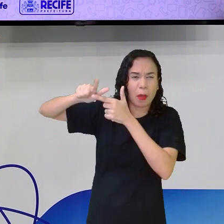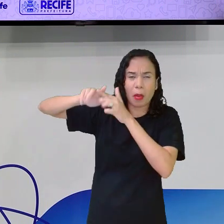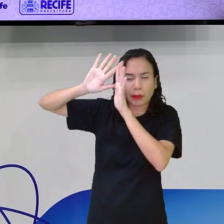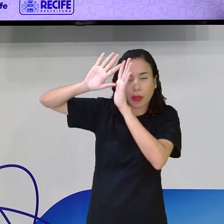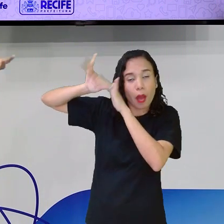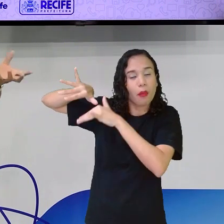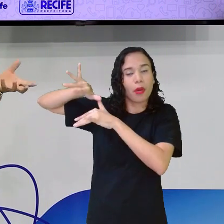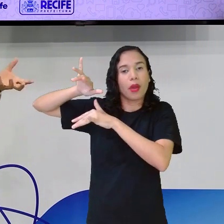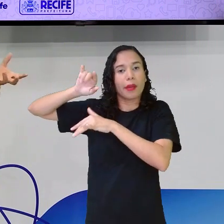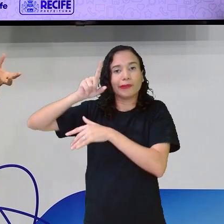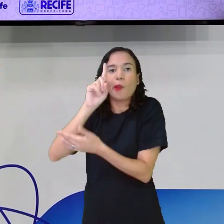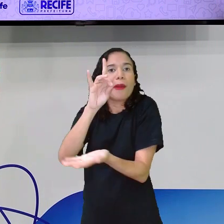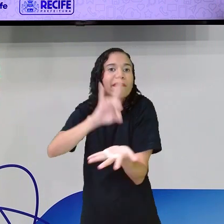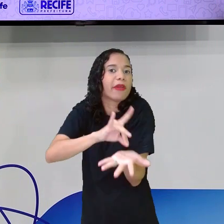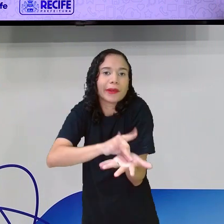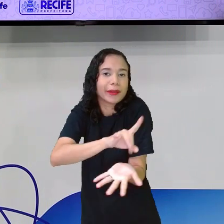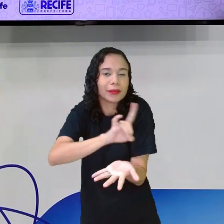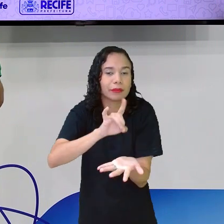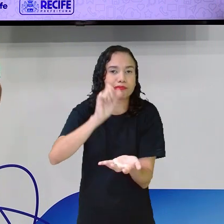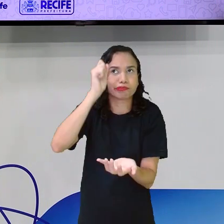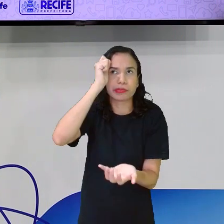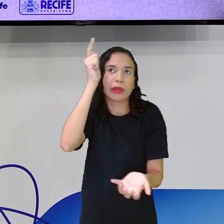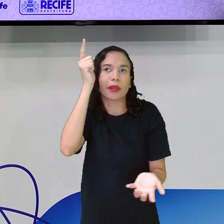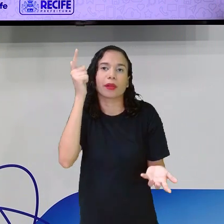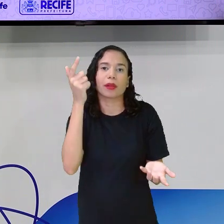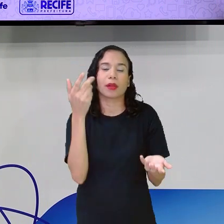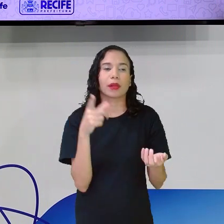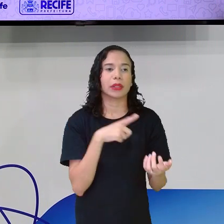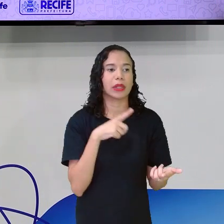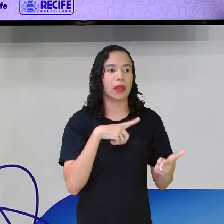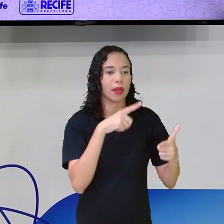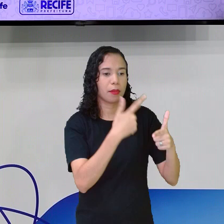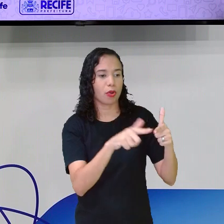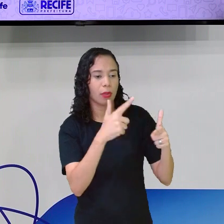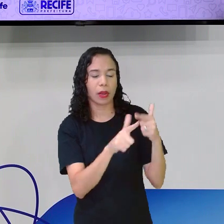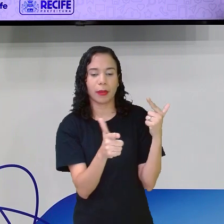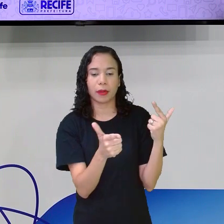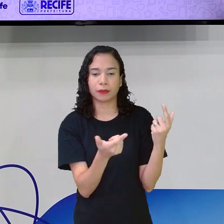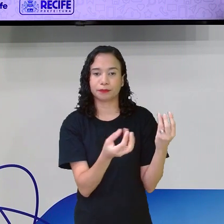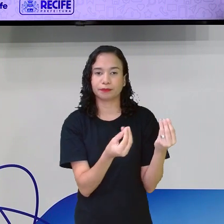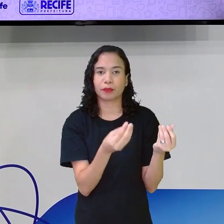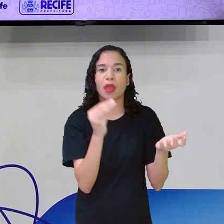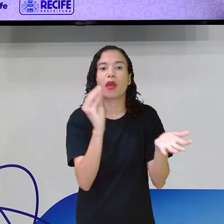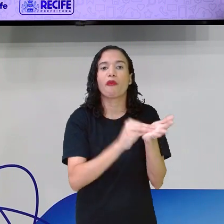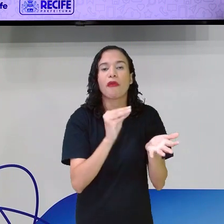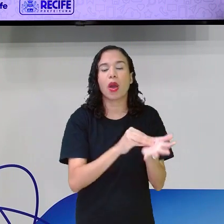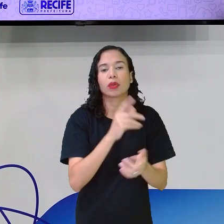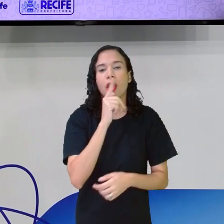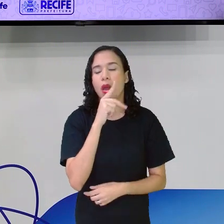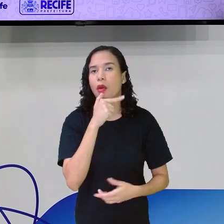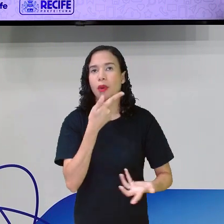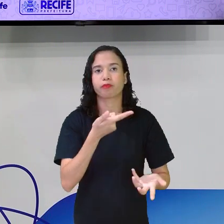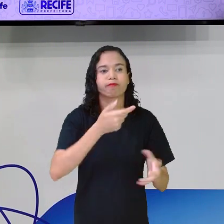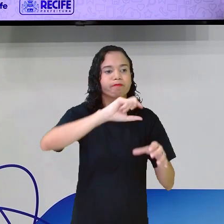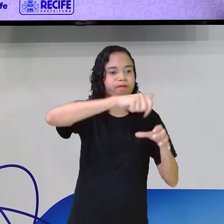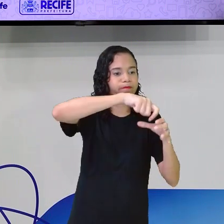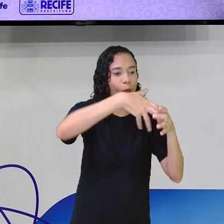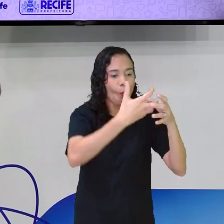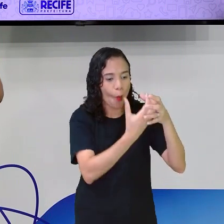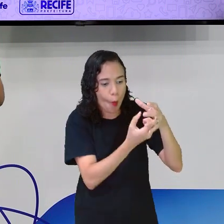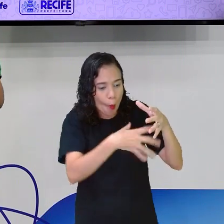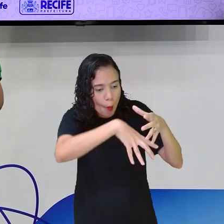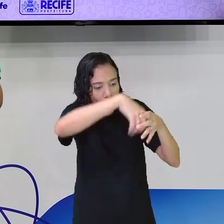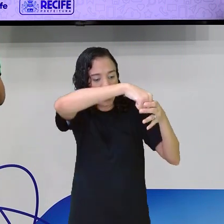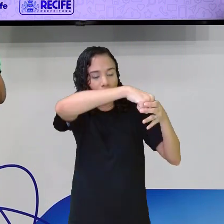Isso não é uma realidade, não. Passam por problemas de Falta de água. Tanto